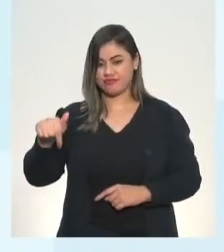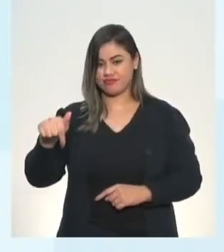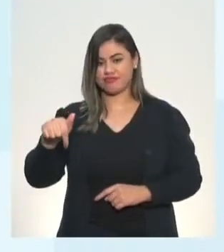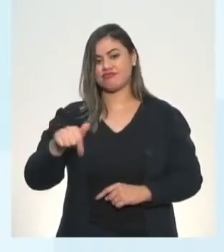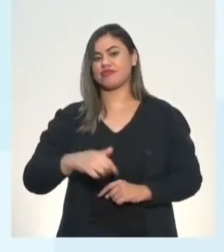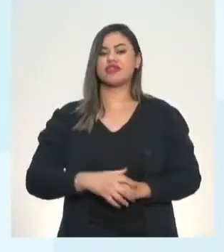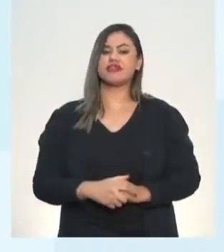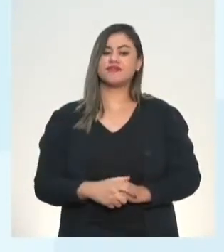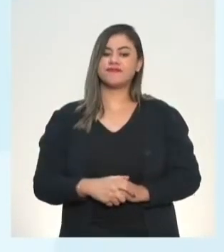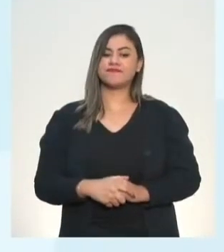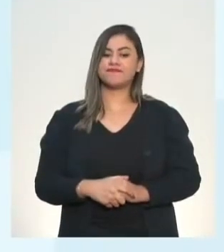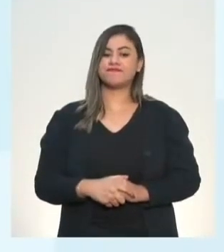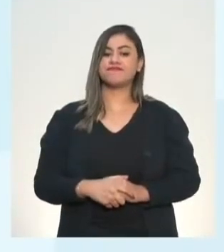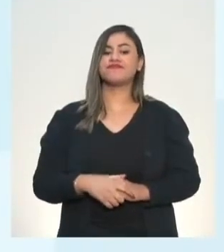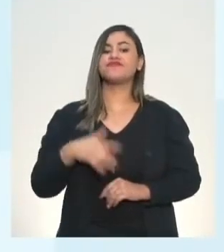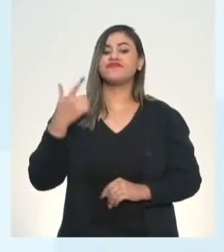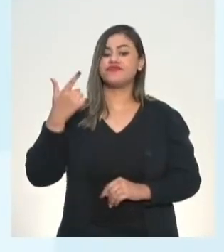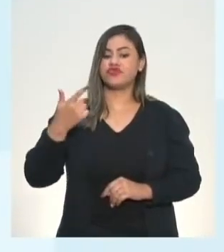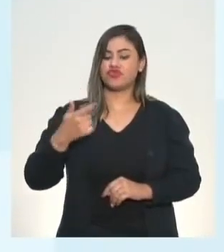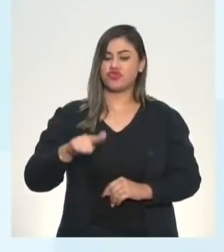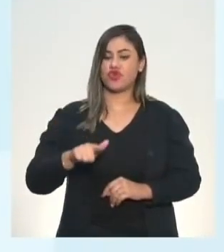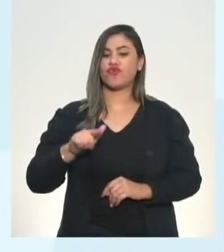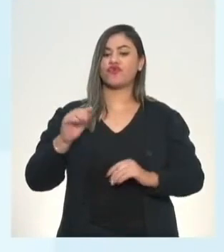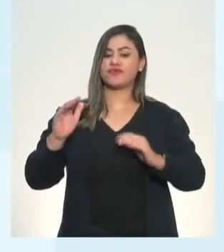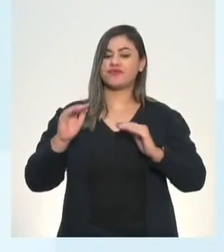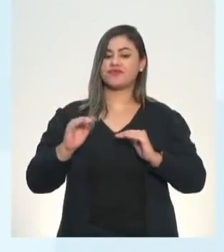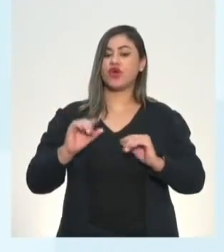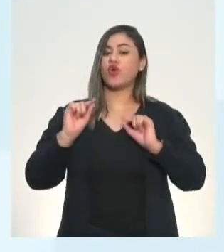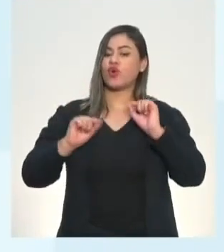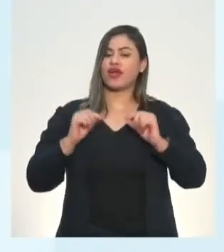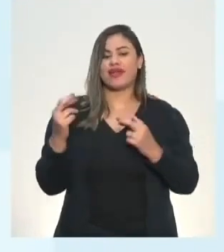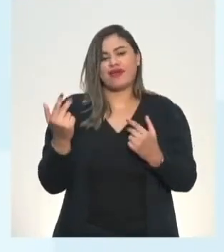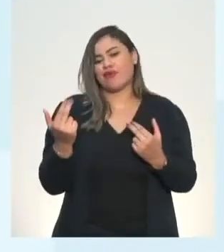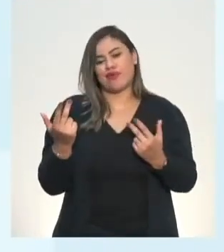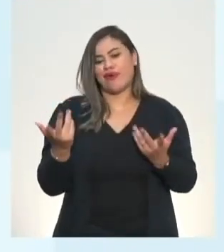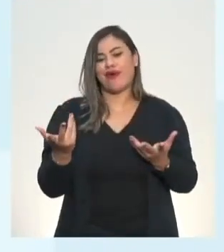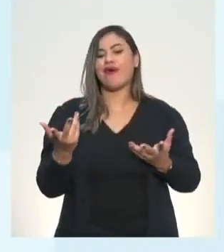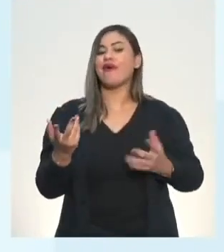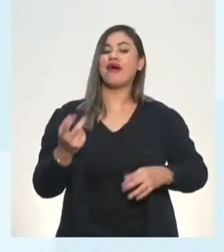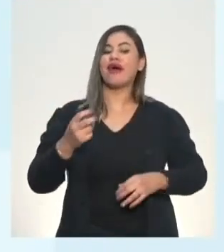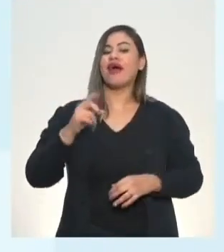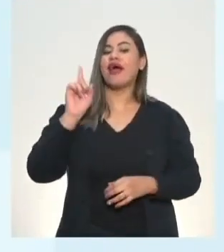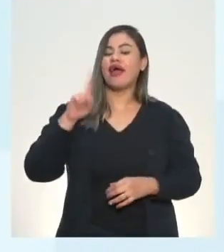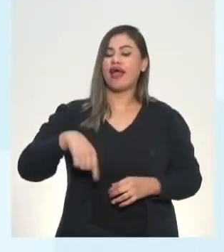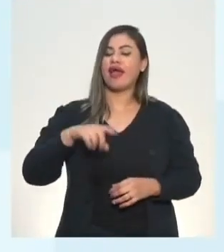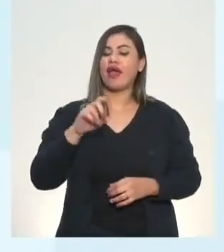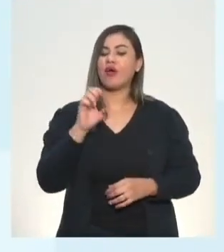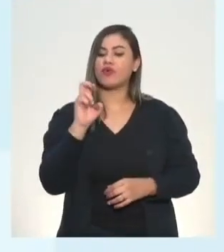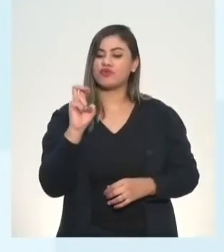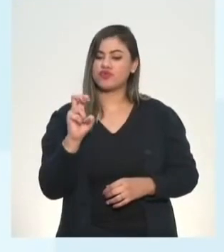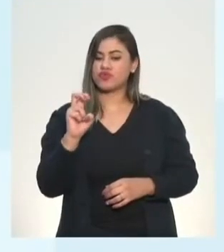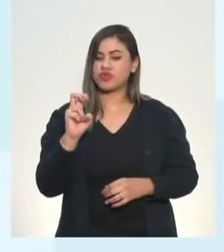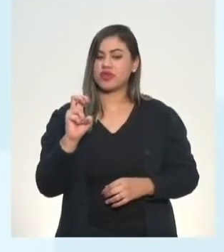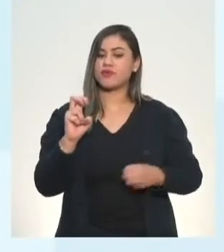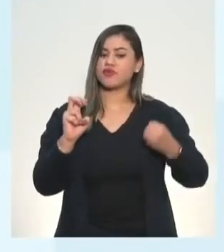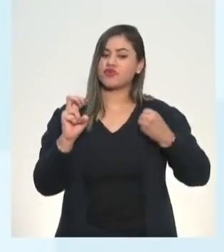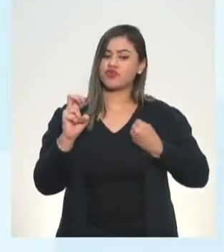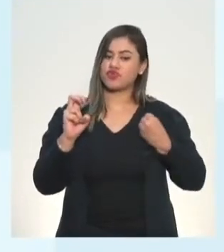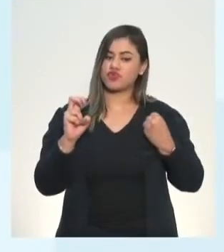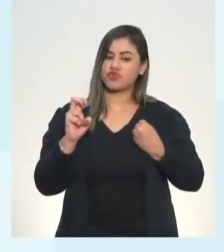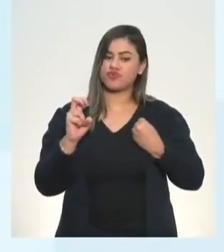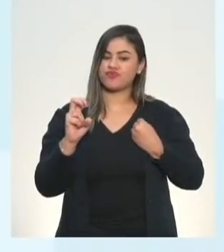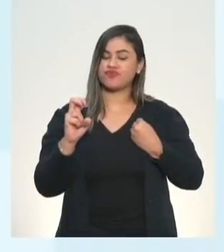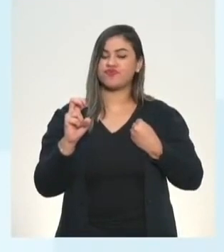o segundo elemento. O terceiro elemento é obtido da mesma forma, colocando-se a posição que o termo ocupa, ou seja,